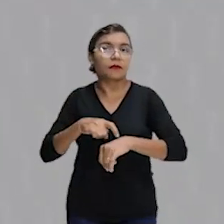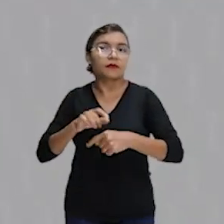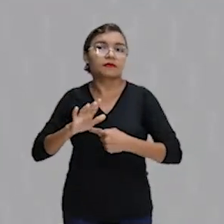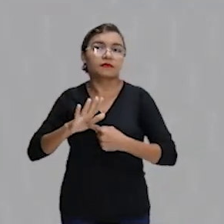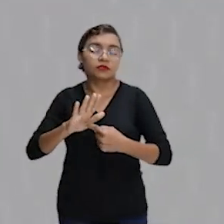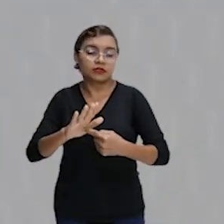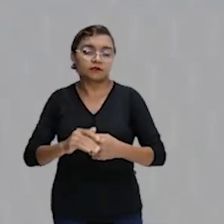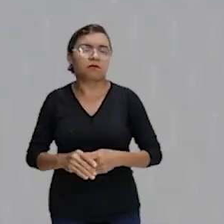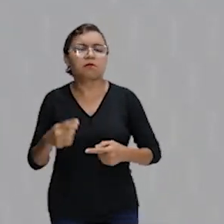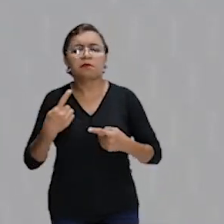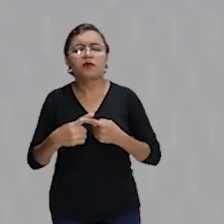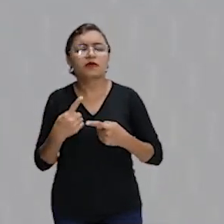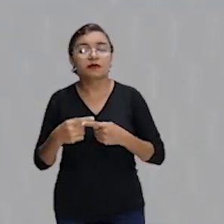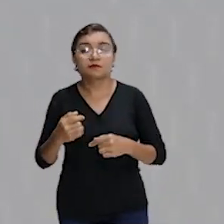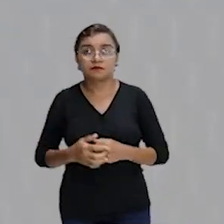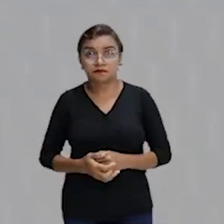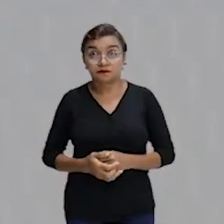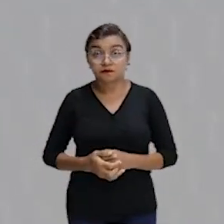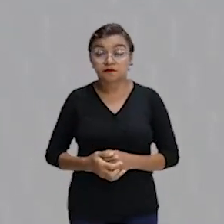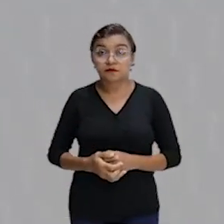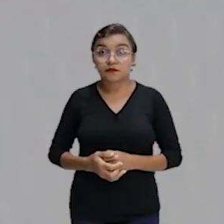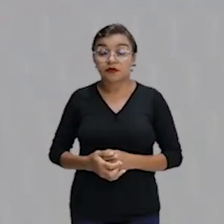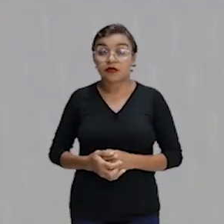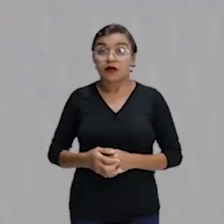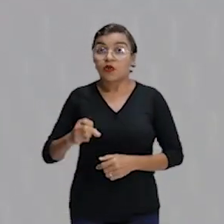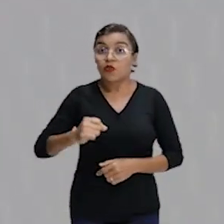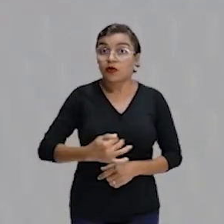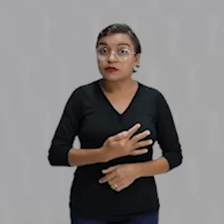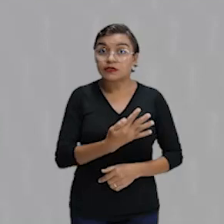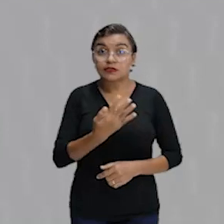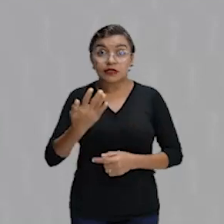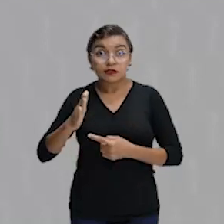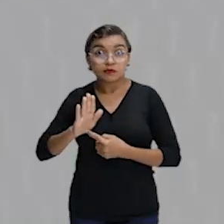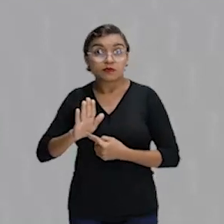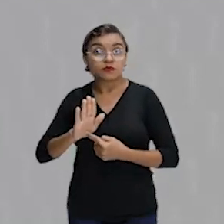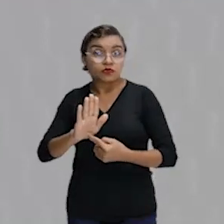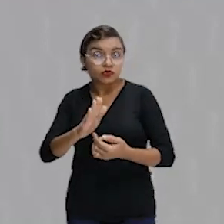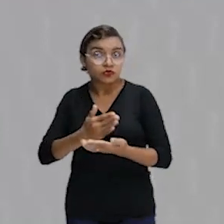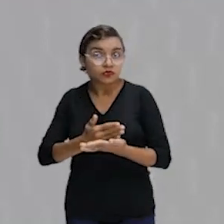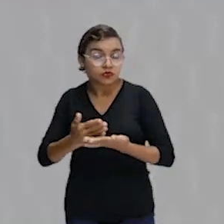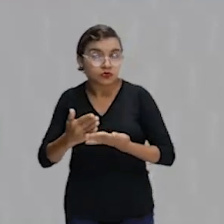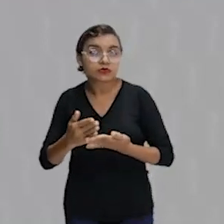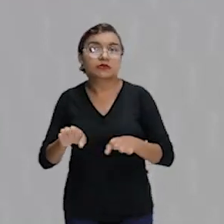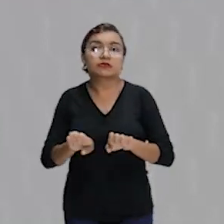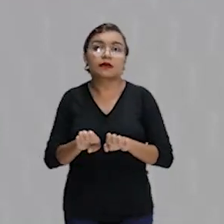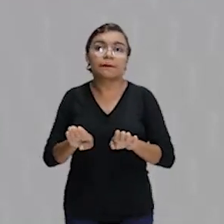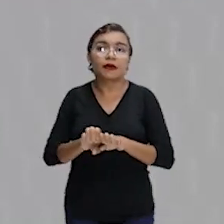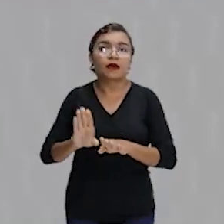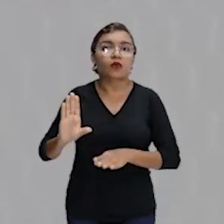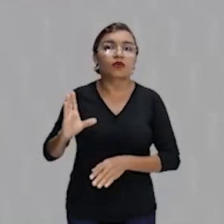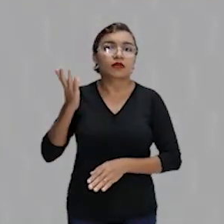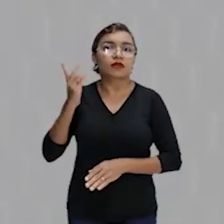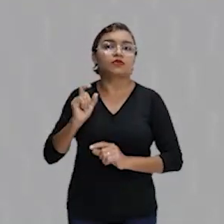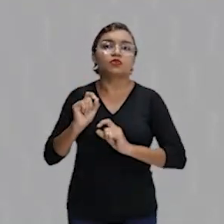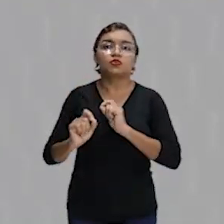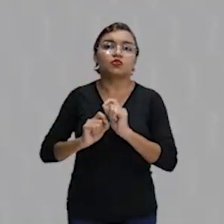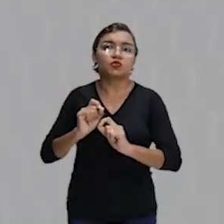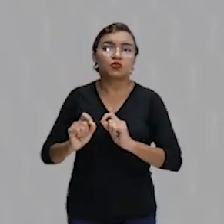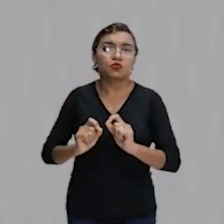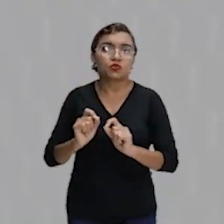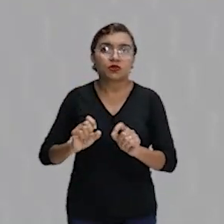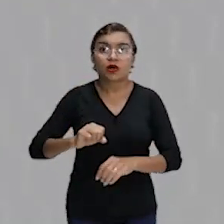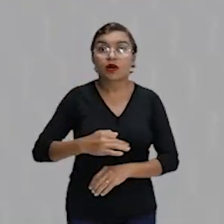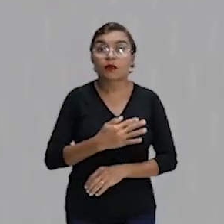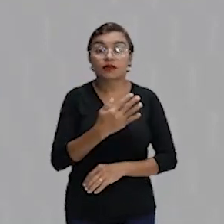Renata, que é uma fórmula? Porque ele te disse uma quantidade inicial, ele te disse o que acontece com essa quantidade e ele te deu um